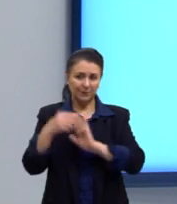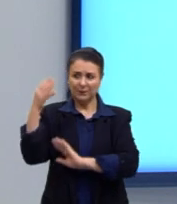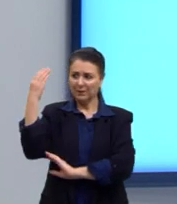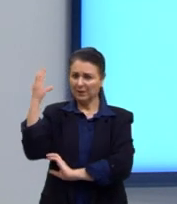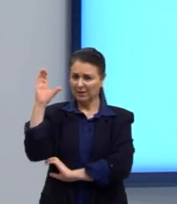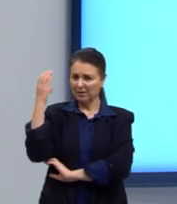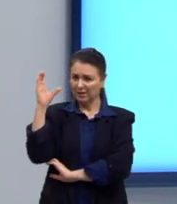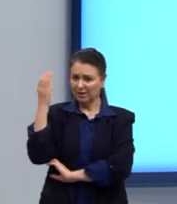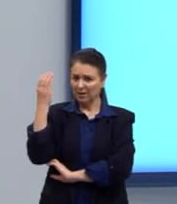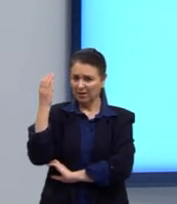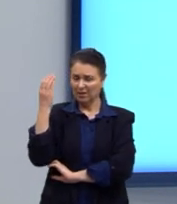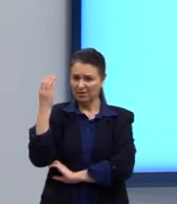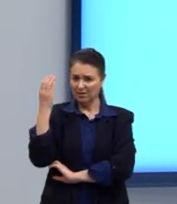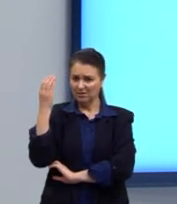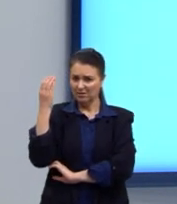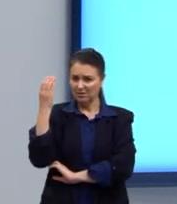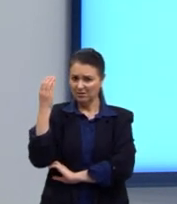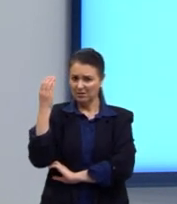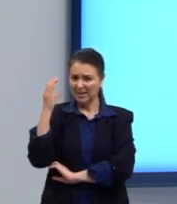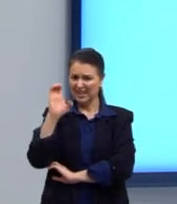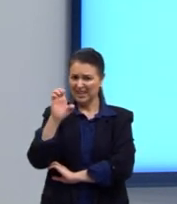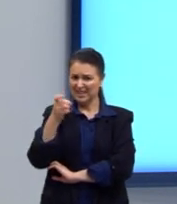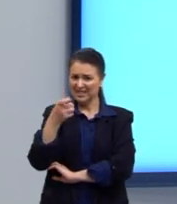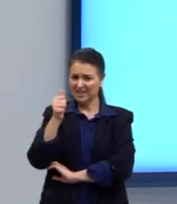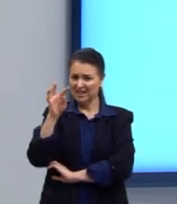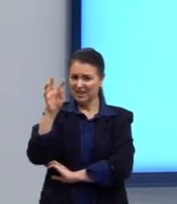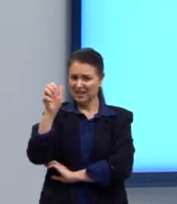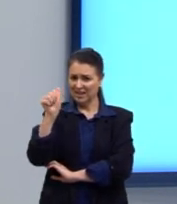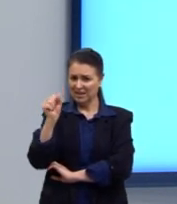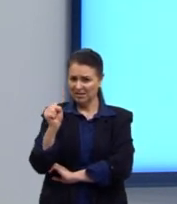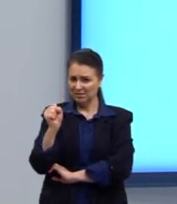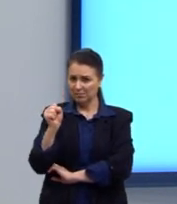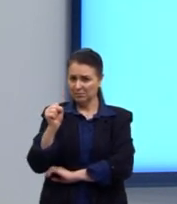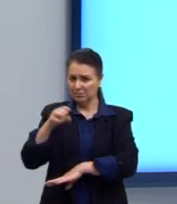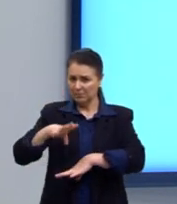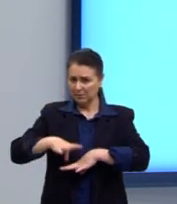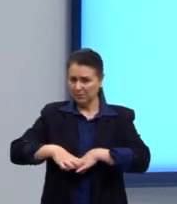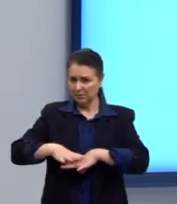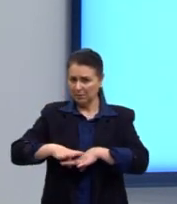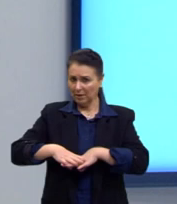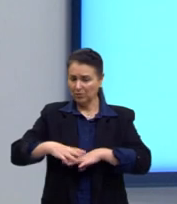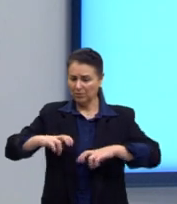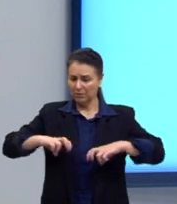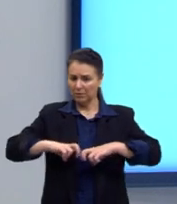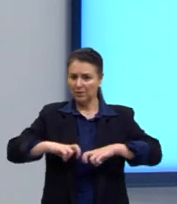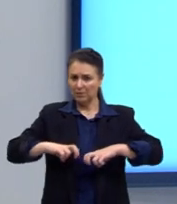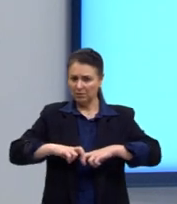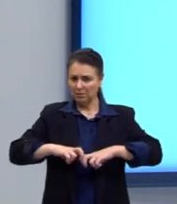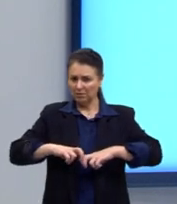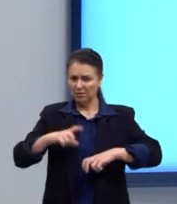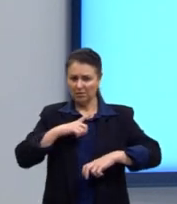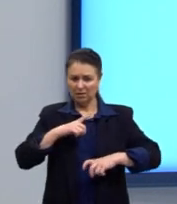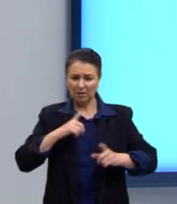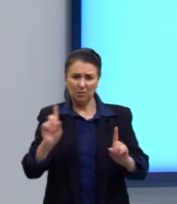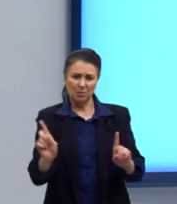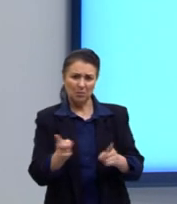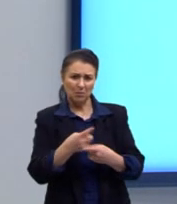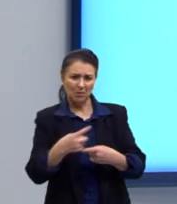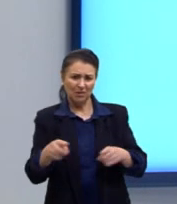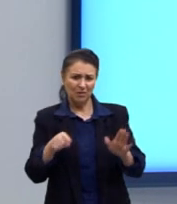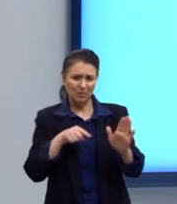ciências que são ditas exatas né lá na matemática na física Será que música parece